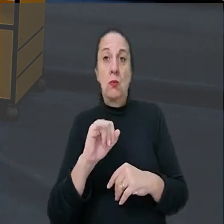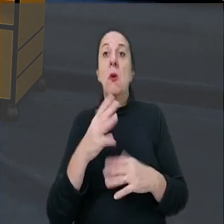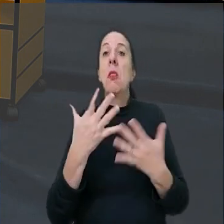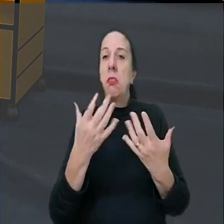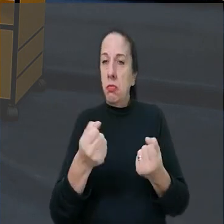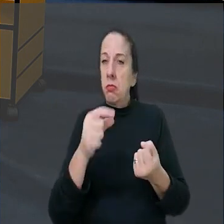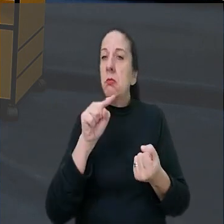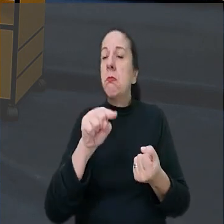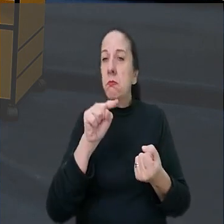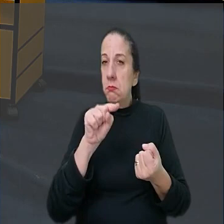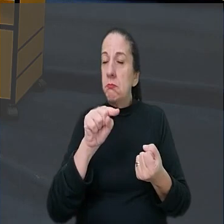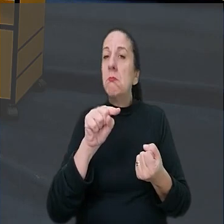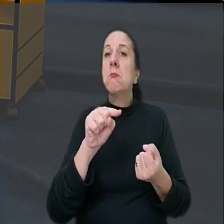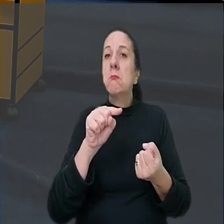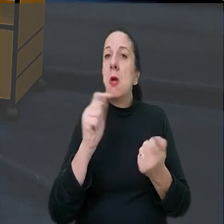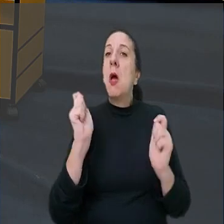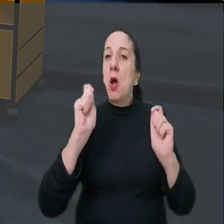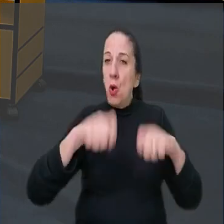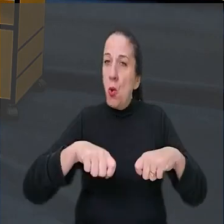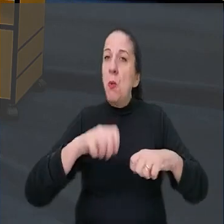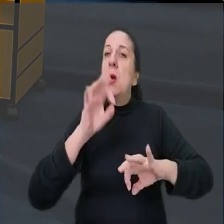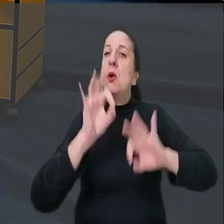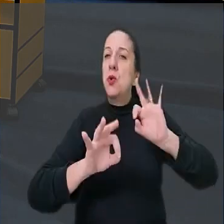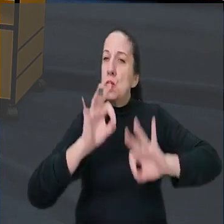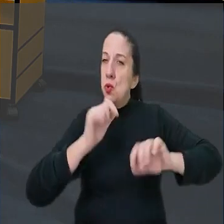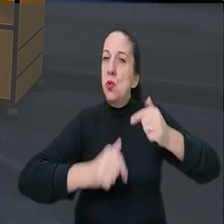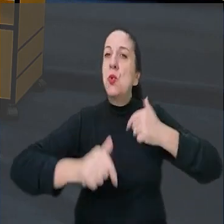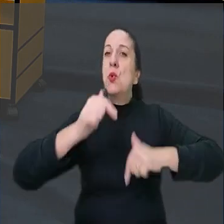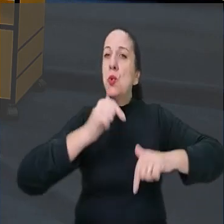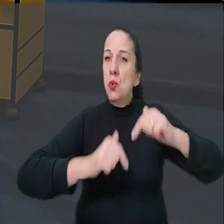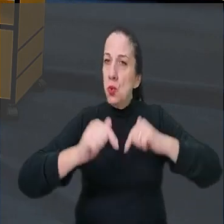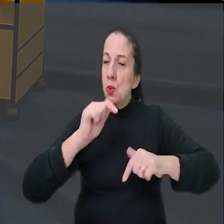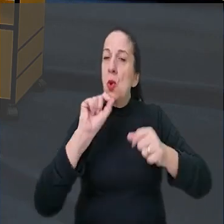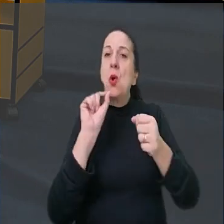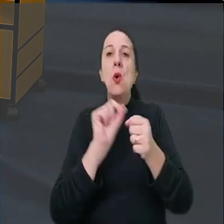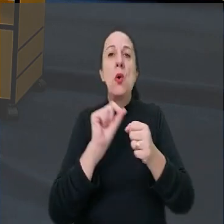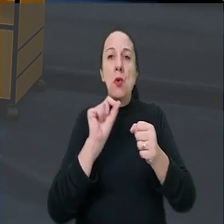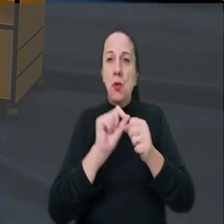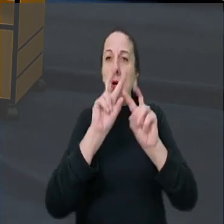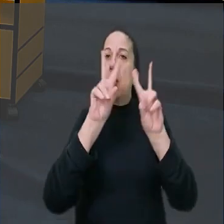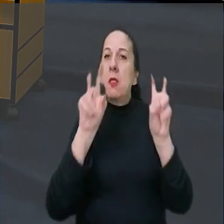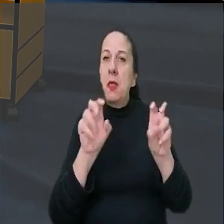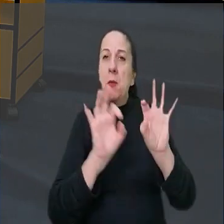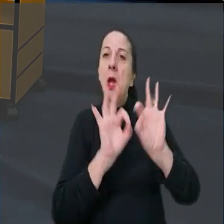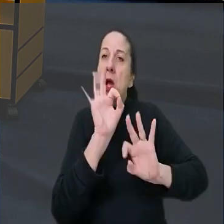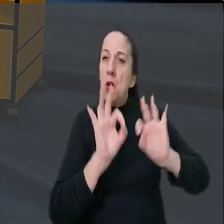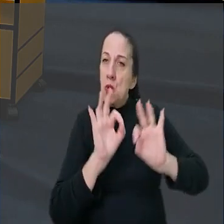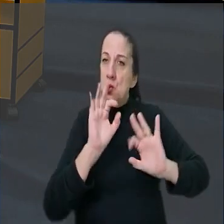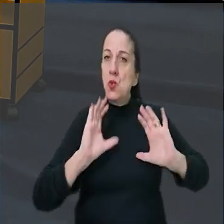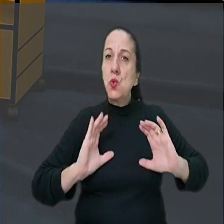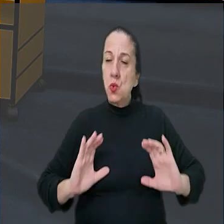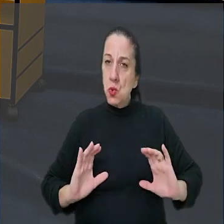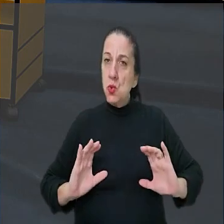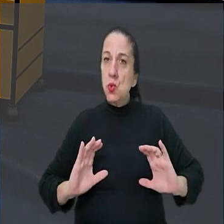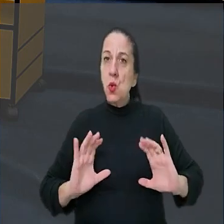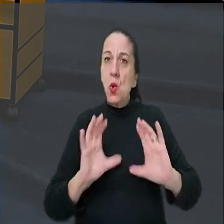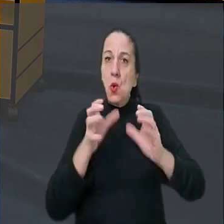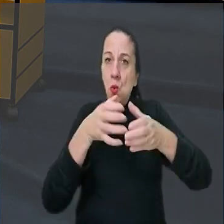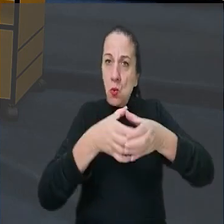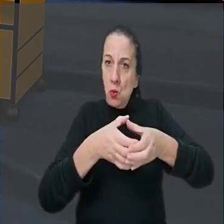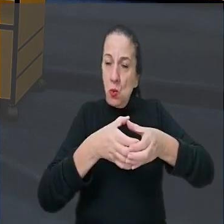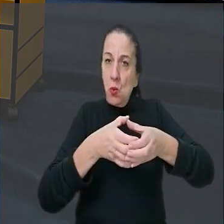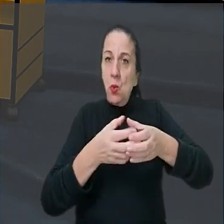deram provimento ao recurso de embargos e declararam a competência da Justiça do Trabalho para executar o termo de ajuste de